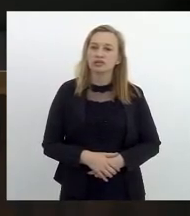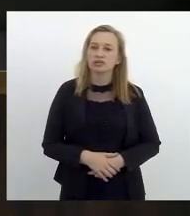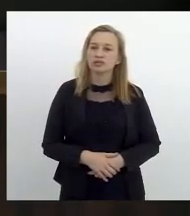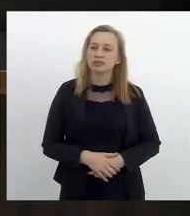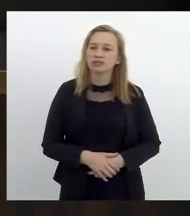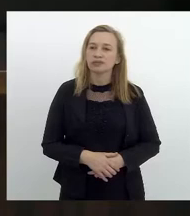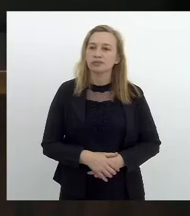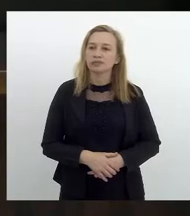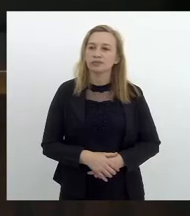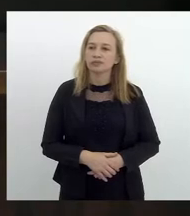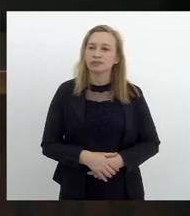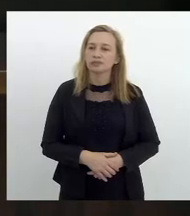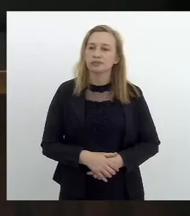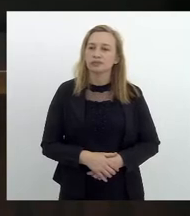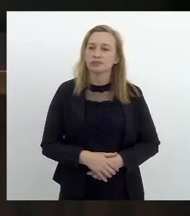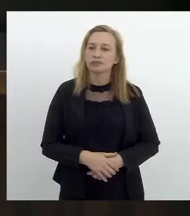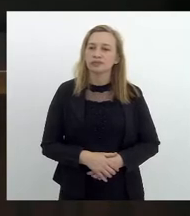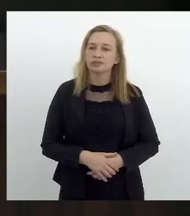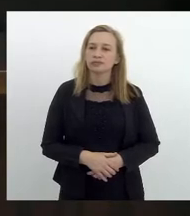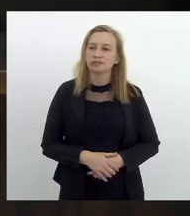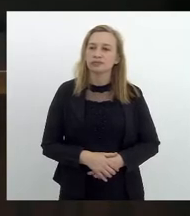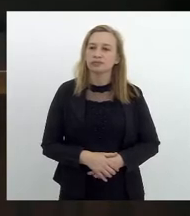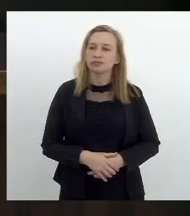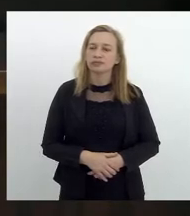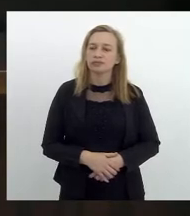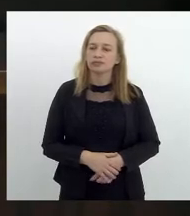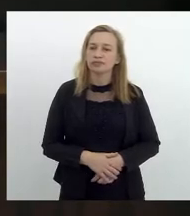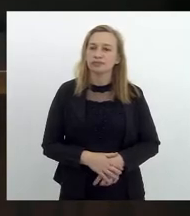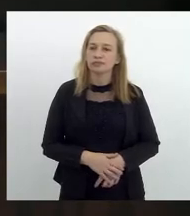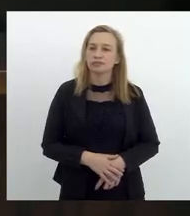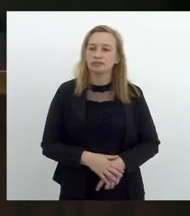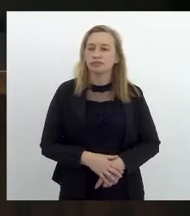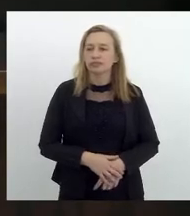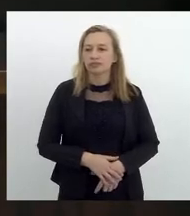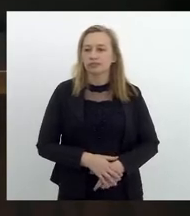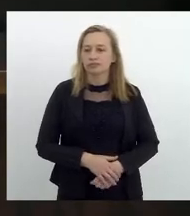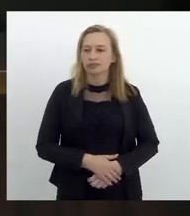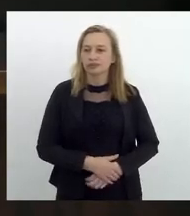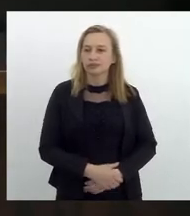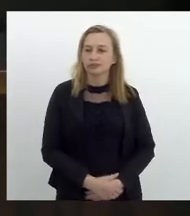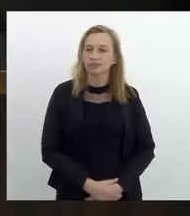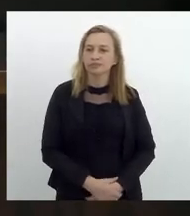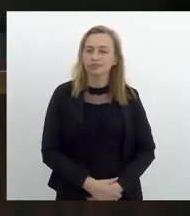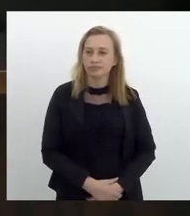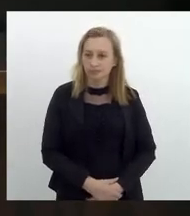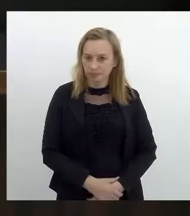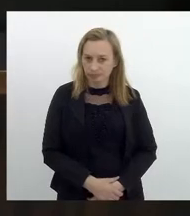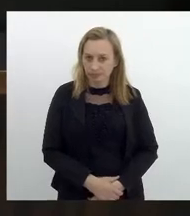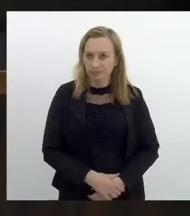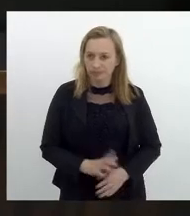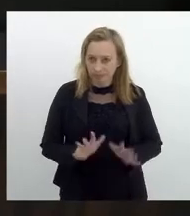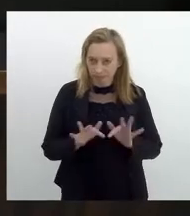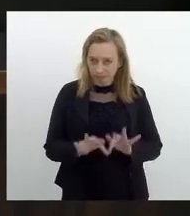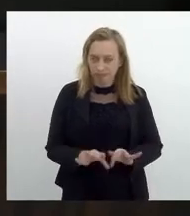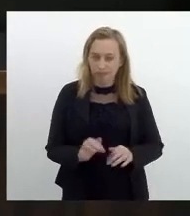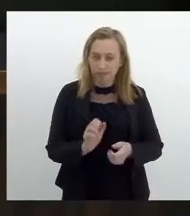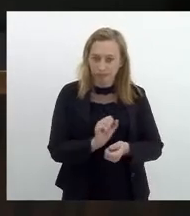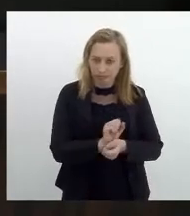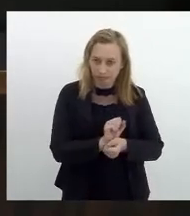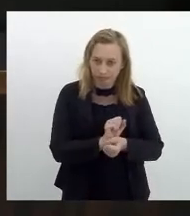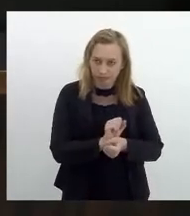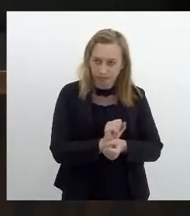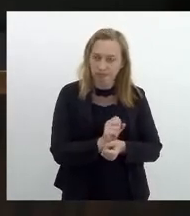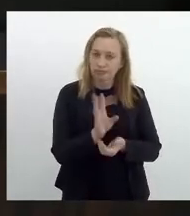Chico Machado, presidente. Deixa eu só terminar de colher os pareceres dessa matéria. Presidente Bernardo. E a gente conclui